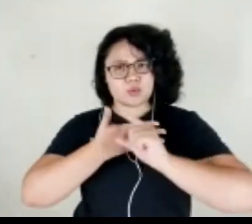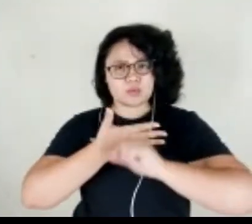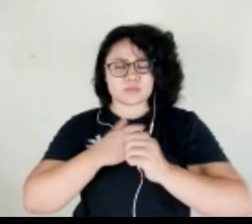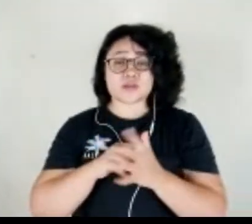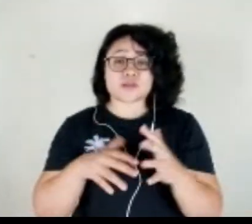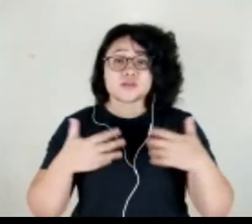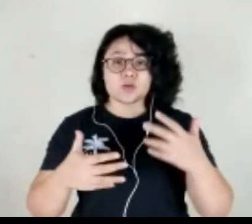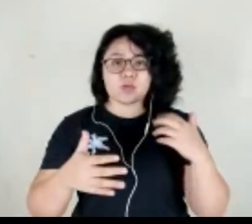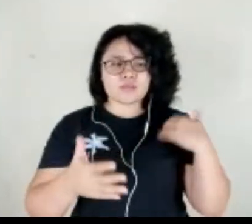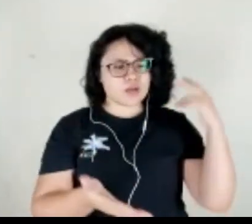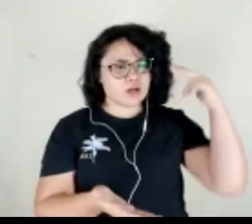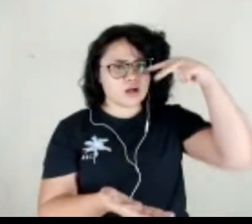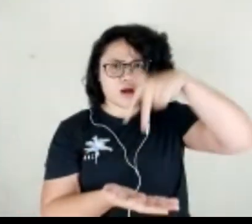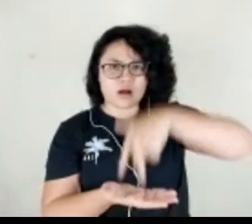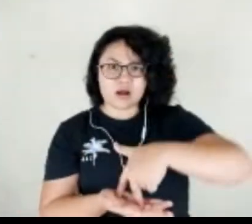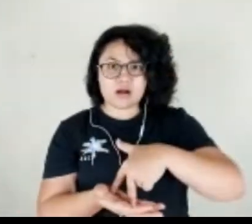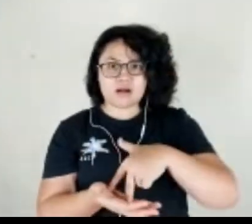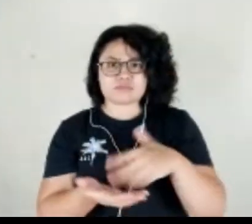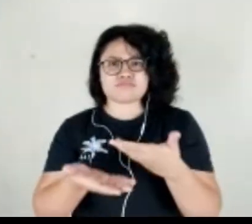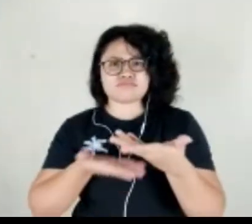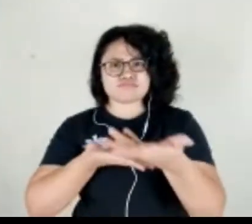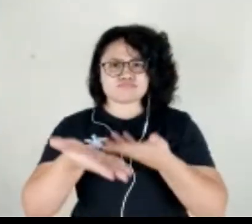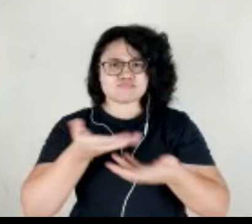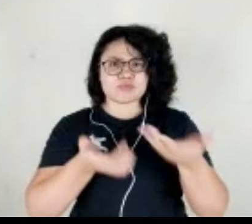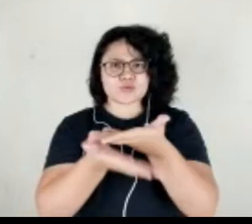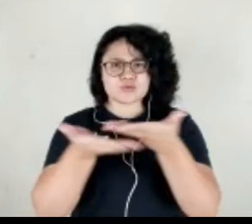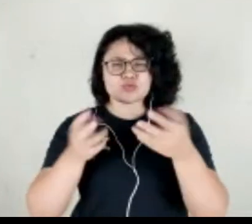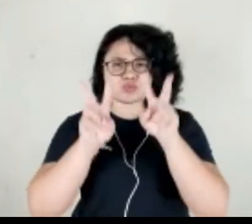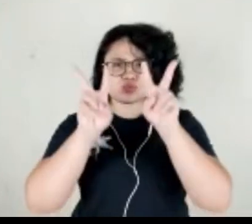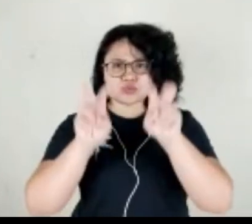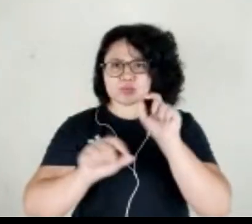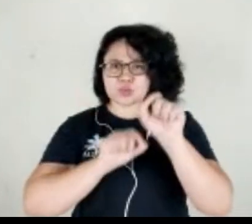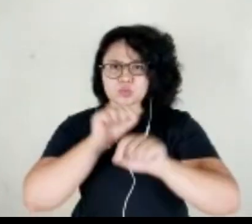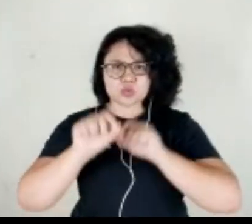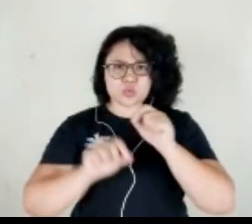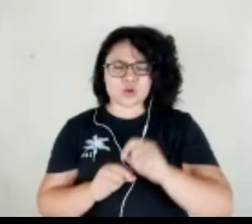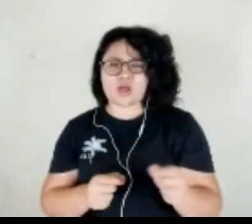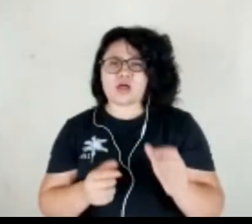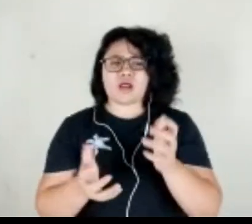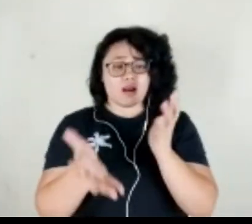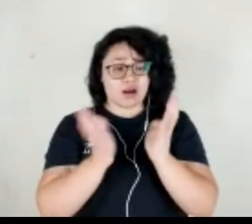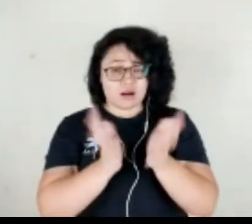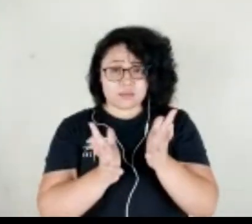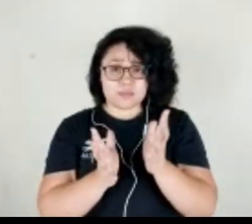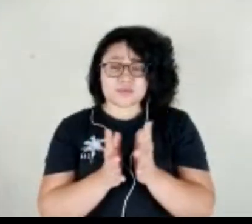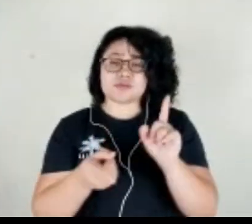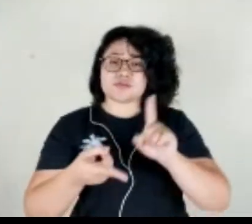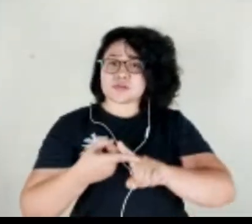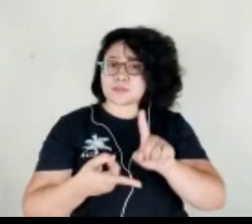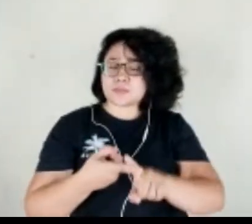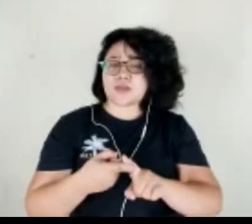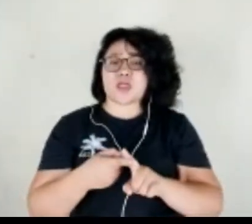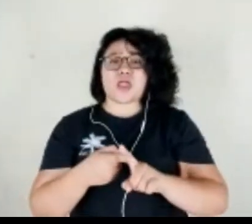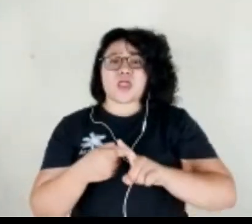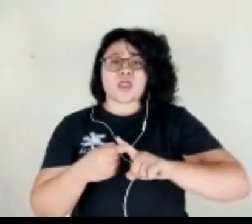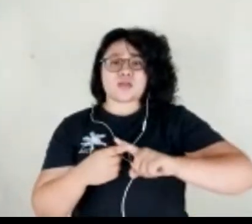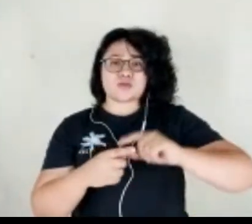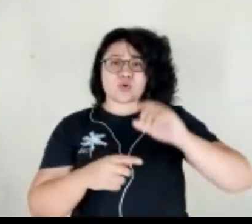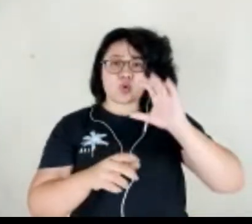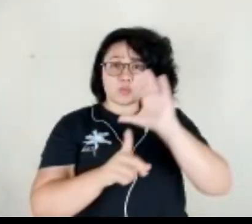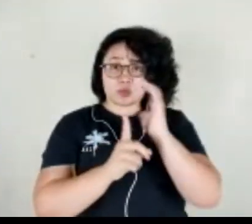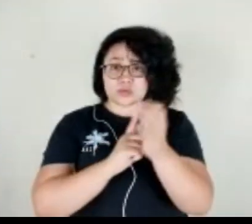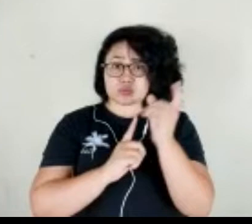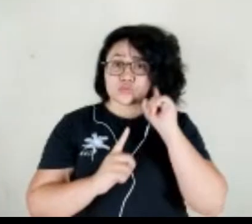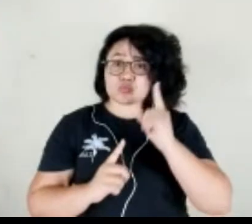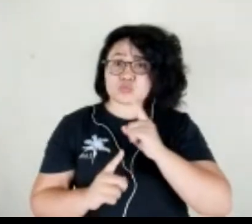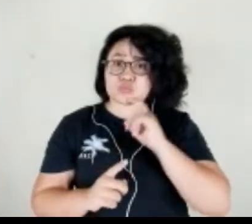vim aqui conversar com vocês um pouquinho sobre a língua brasileira de sinais, o que é a comunidade surda, a cultura surda.